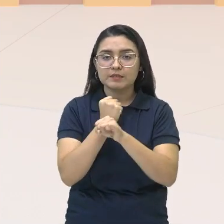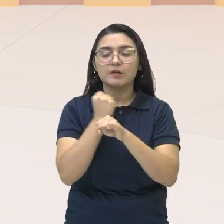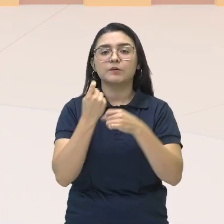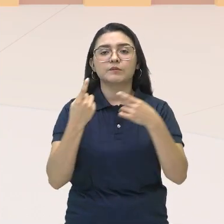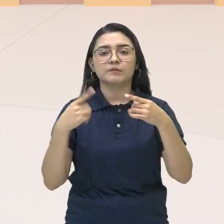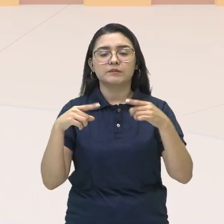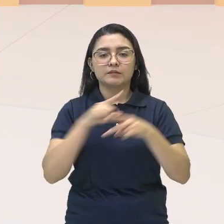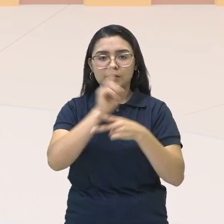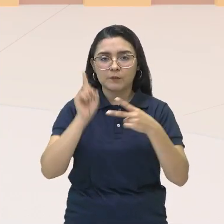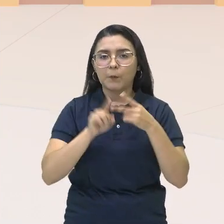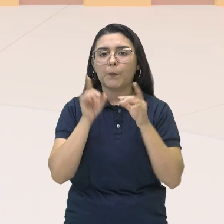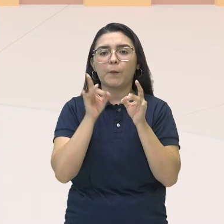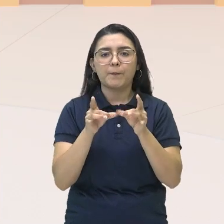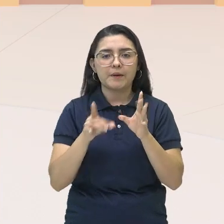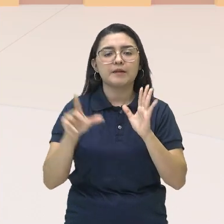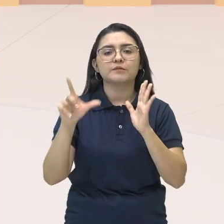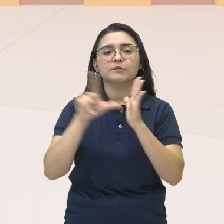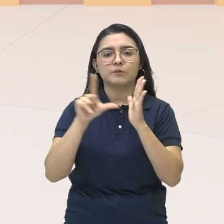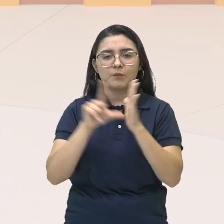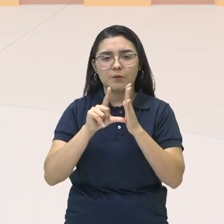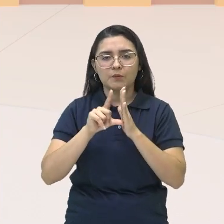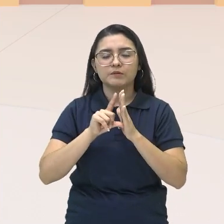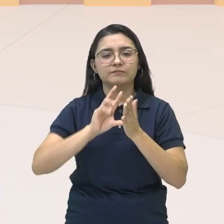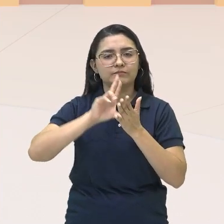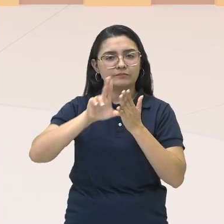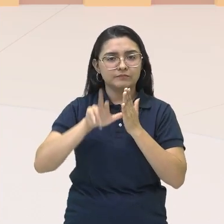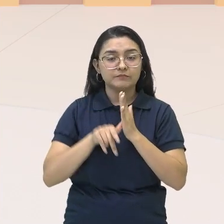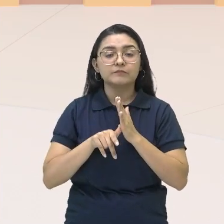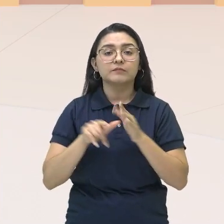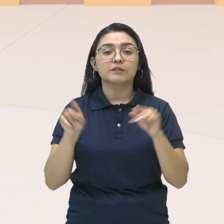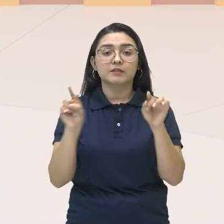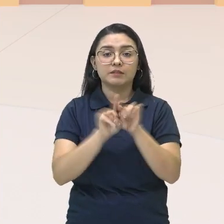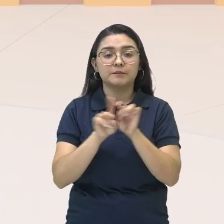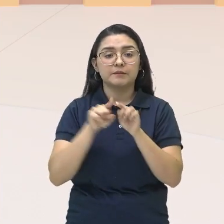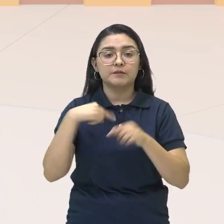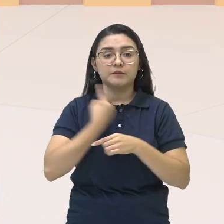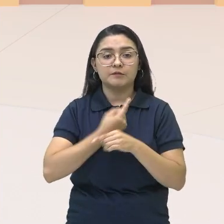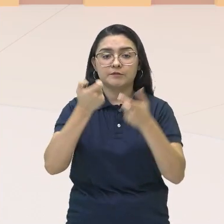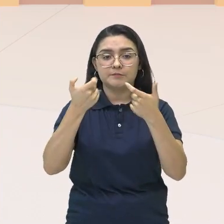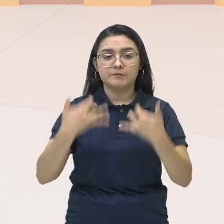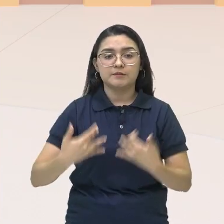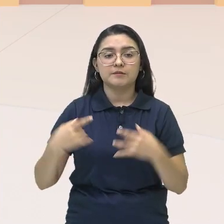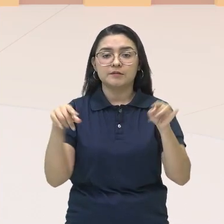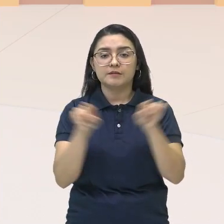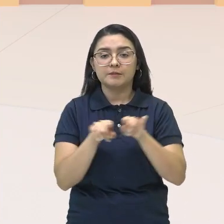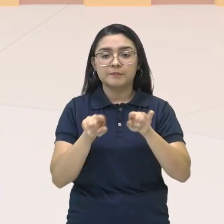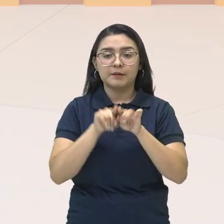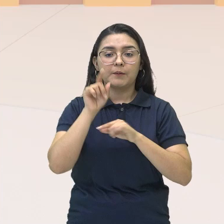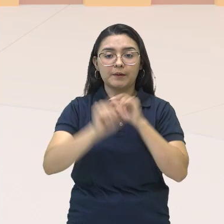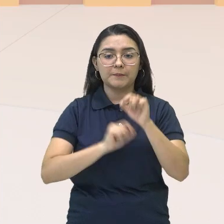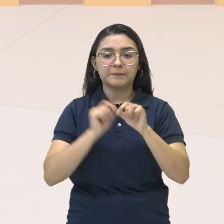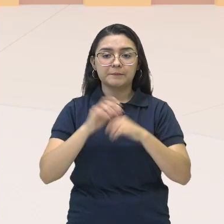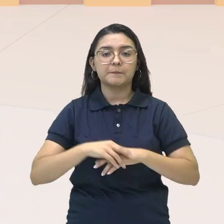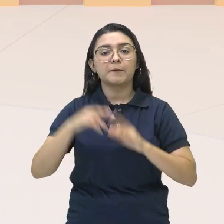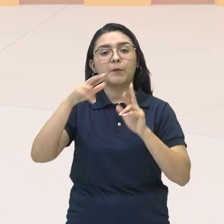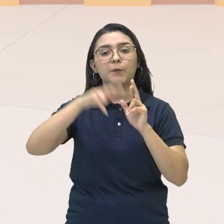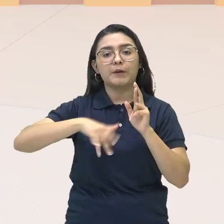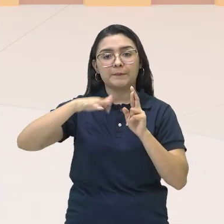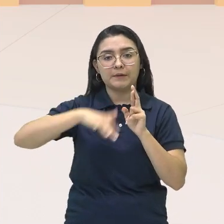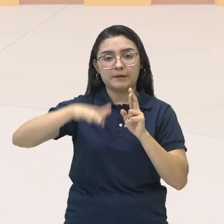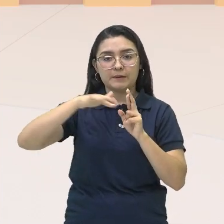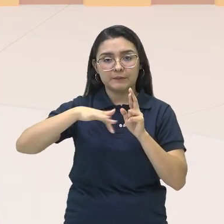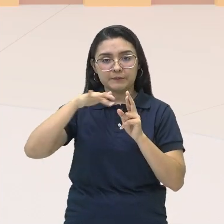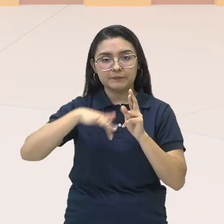civil, comércios, lojas, né? E também, né, nós vamos falar um pouco também sobre a questão do ribeirinho, né,